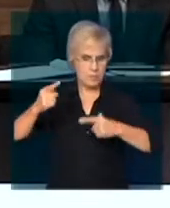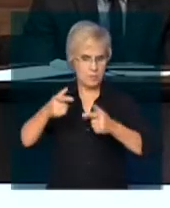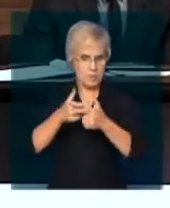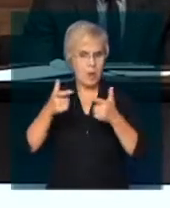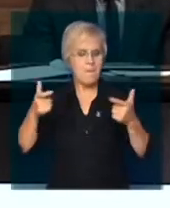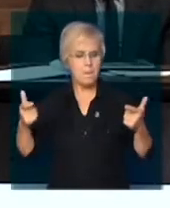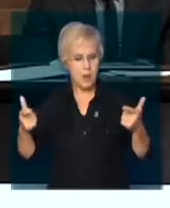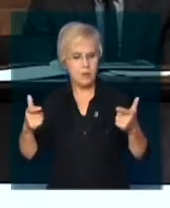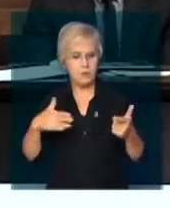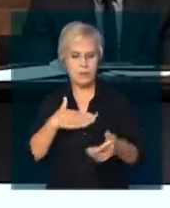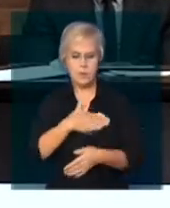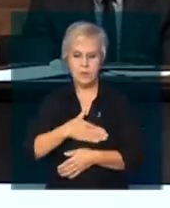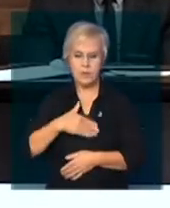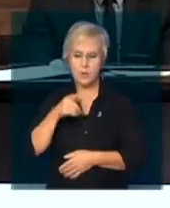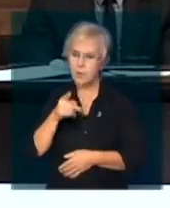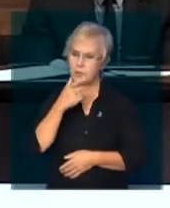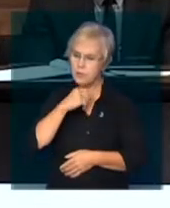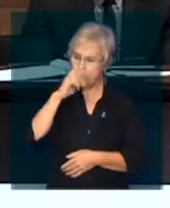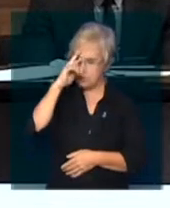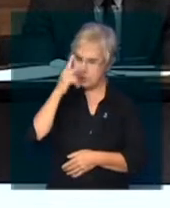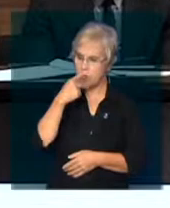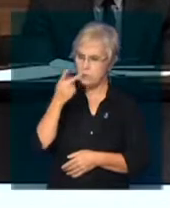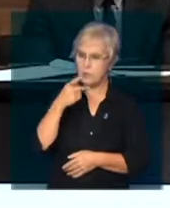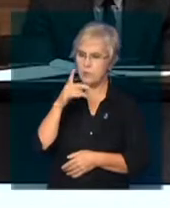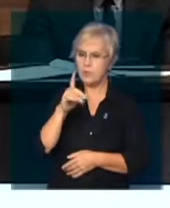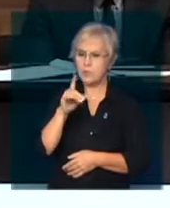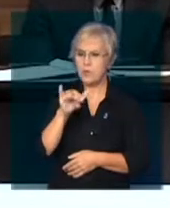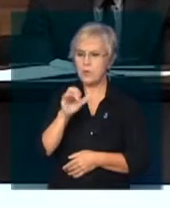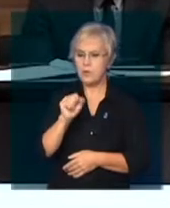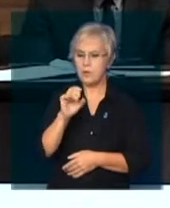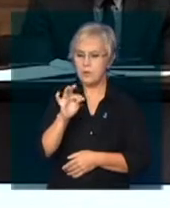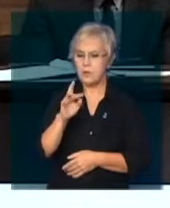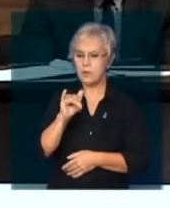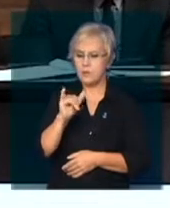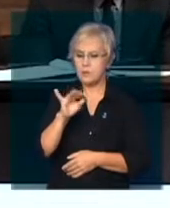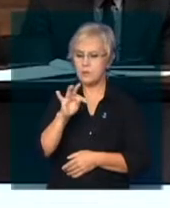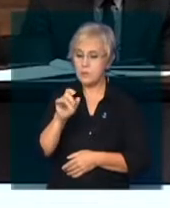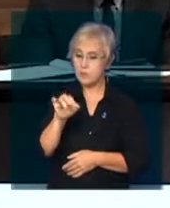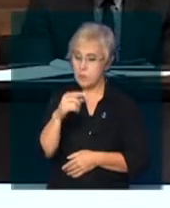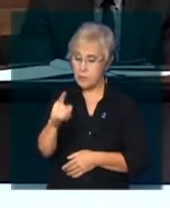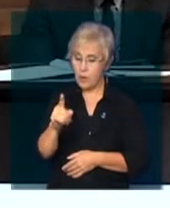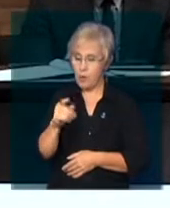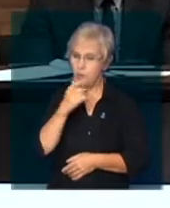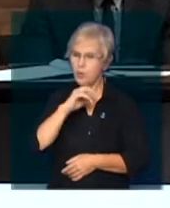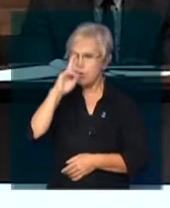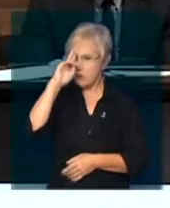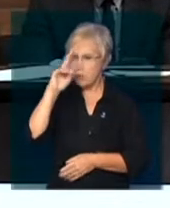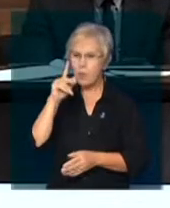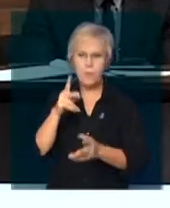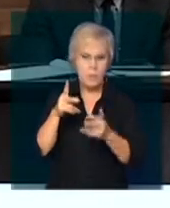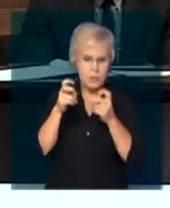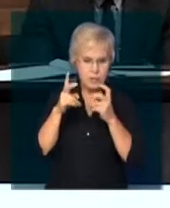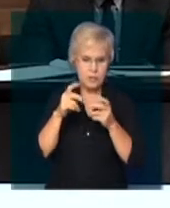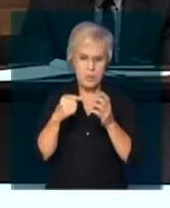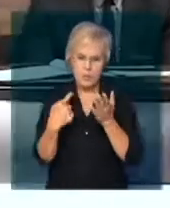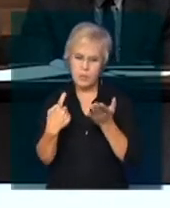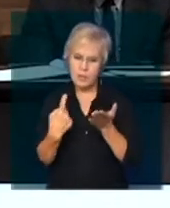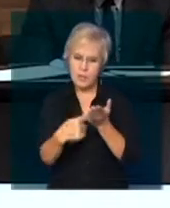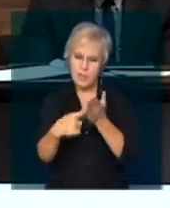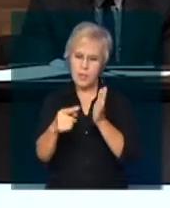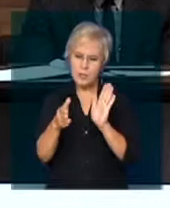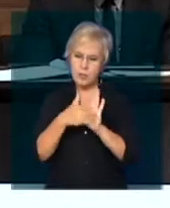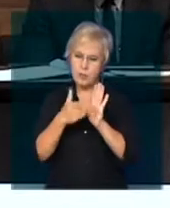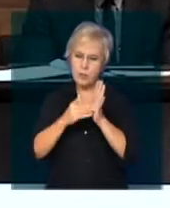simpática à tese que o senhor tem defendido sobre o distritão, eleito dos mais votados. O senhor percebe que essa proposta tem simpatia na Câmara